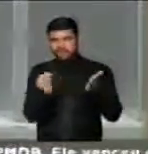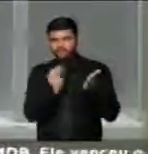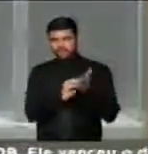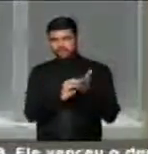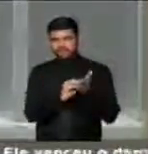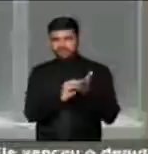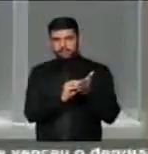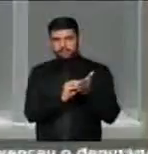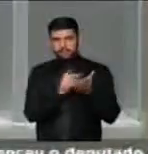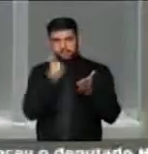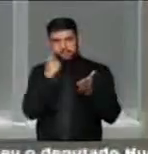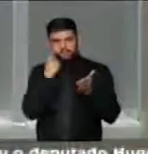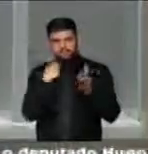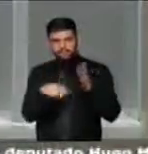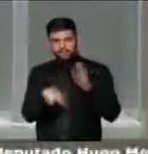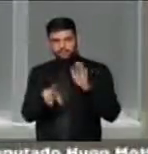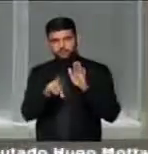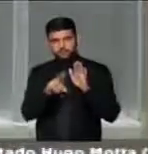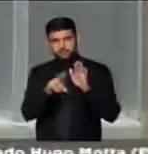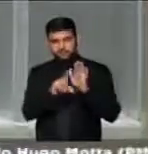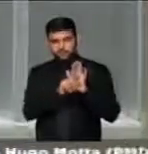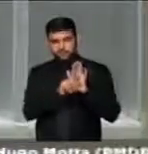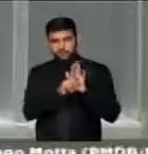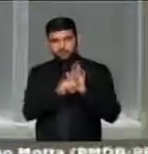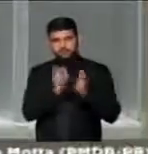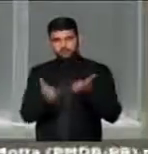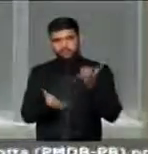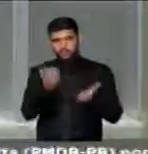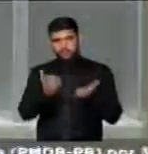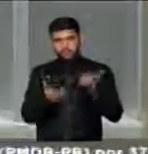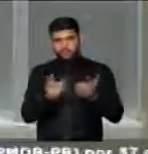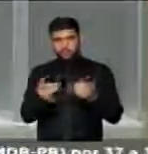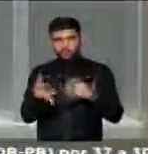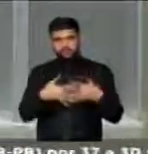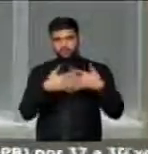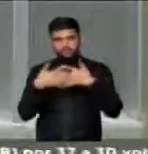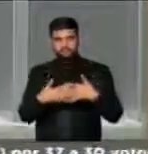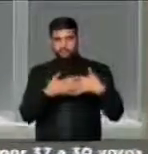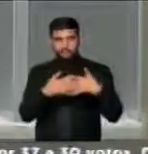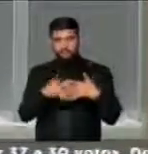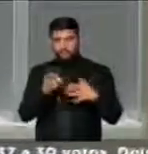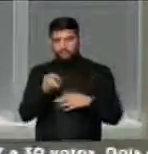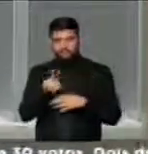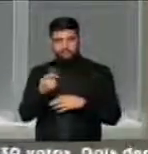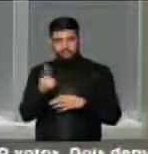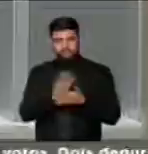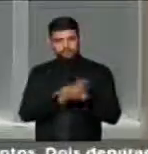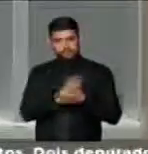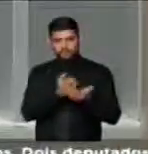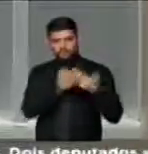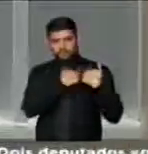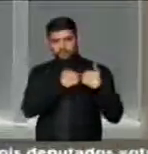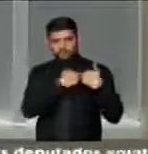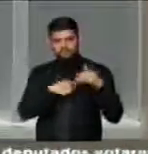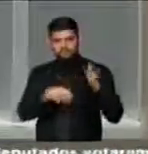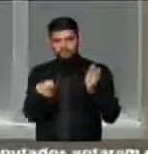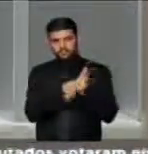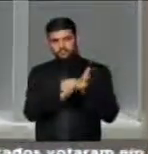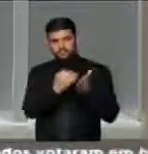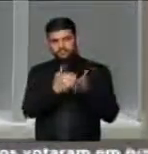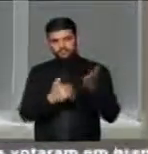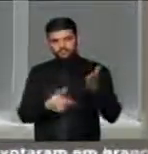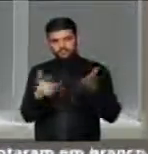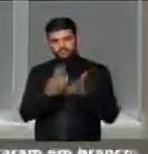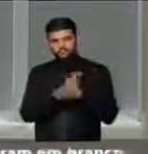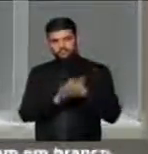nota fiscal, eu já dei uma olhada na legislação, o peso que está sobre o caminhão. O transportador não é responsável por esse item, e